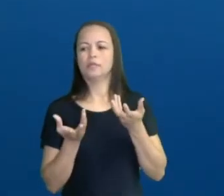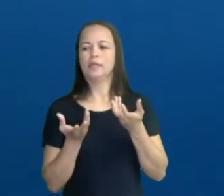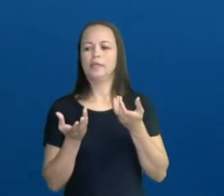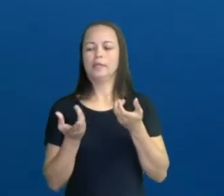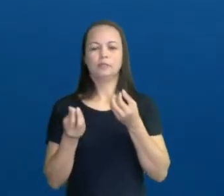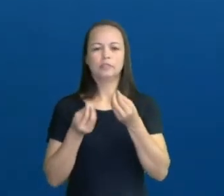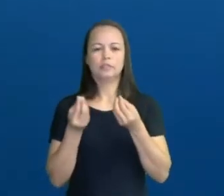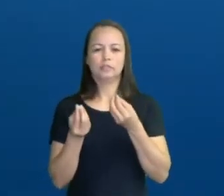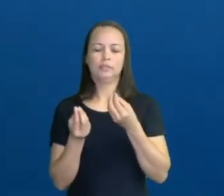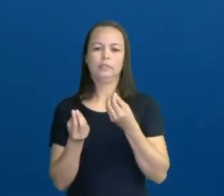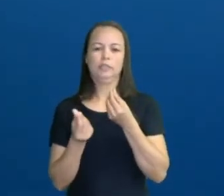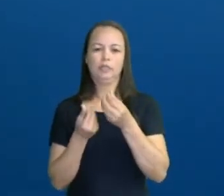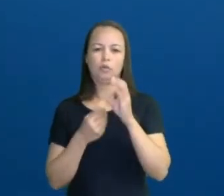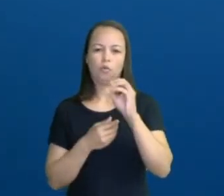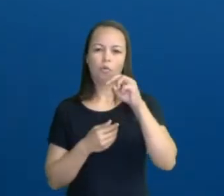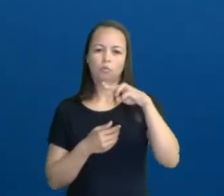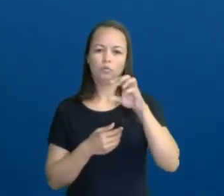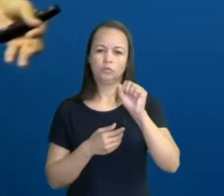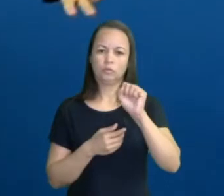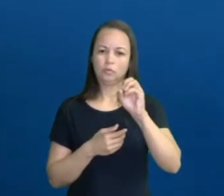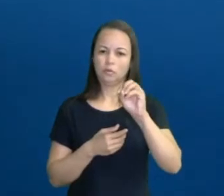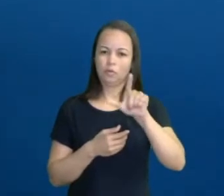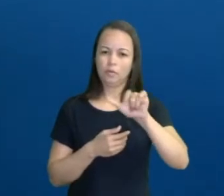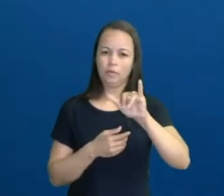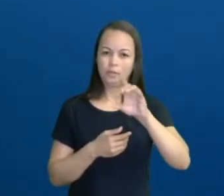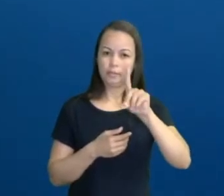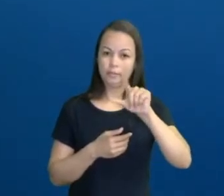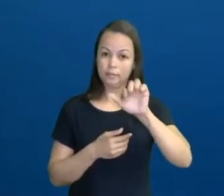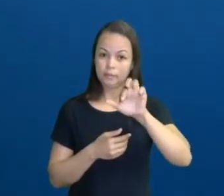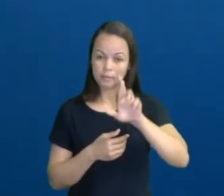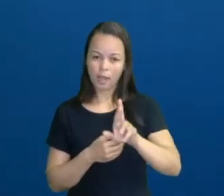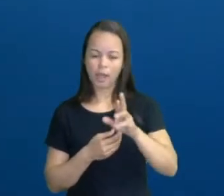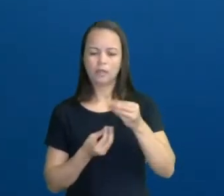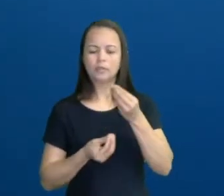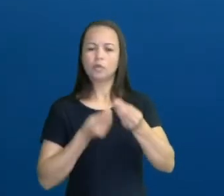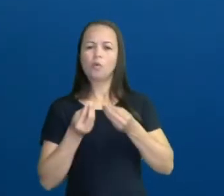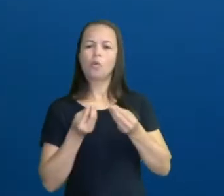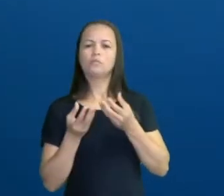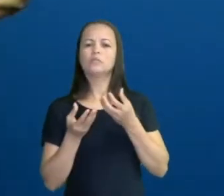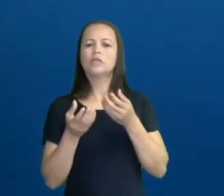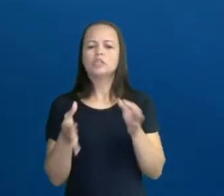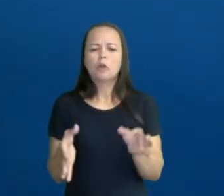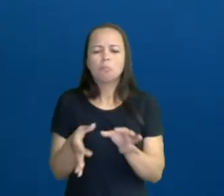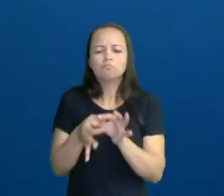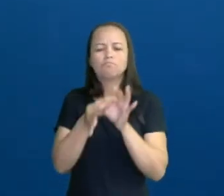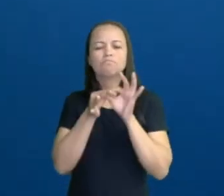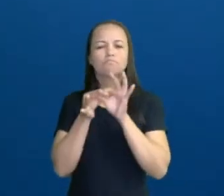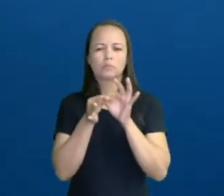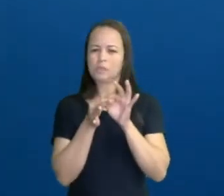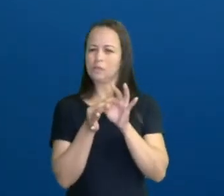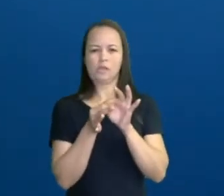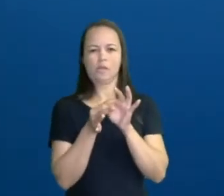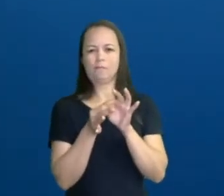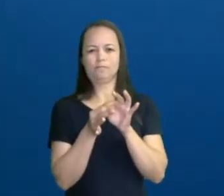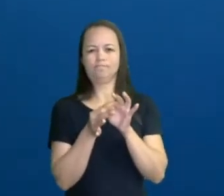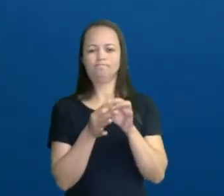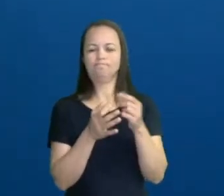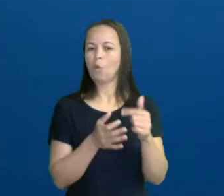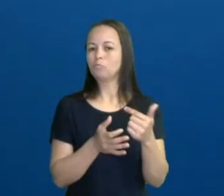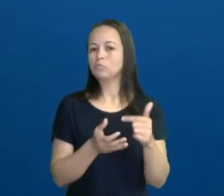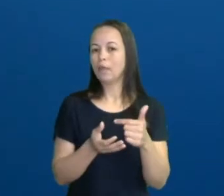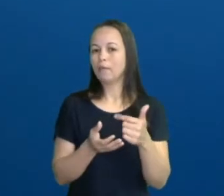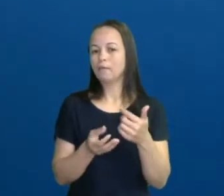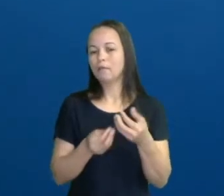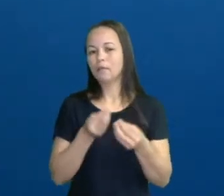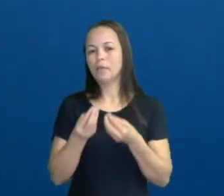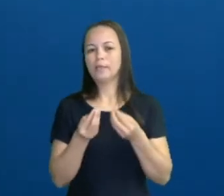se consolidar de modo que seja homogêneo, ou seja, que unifique, porque